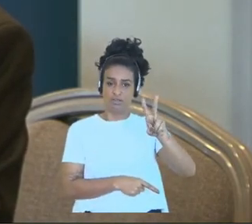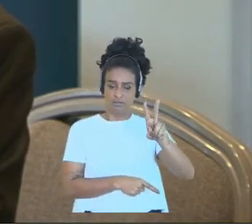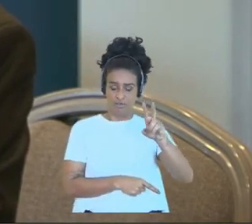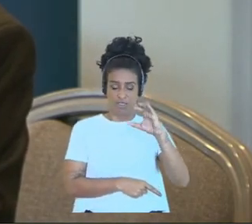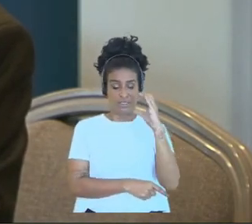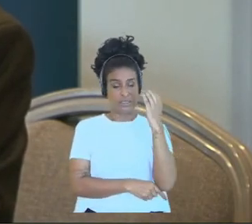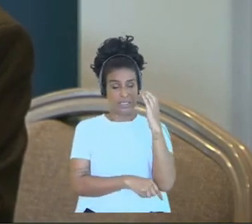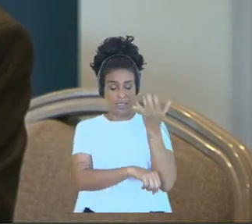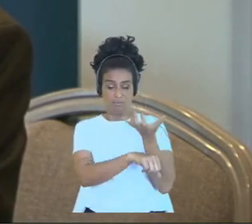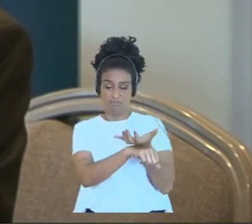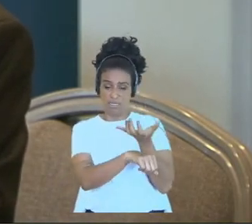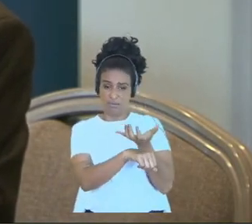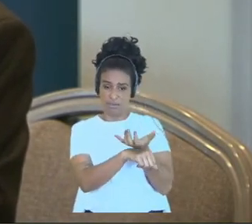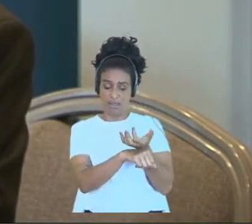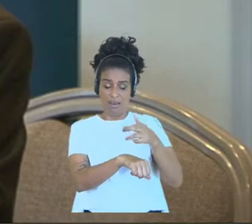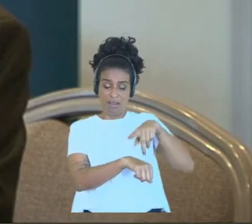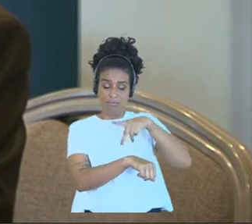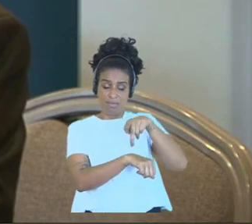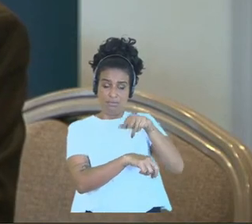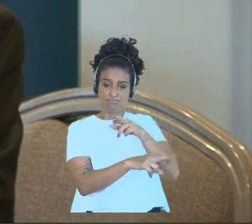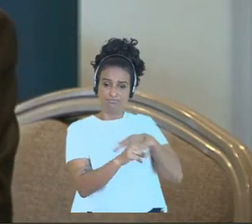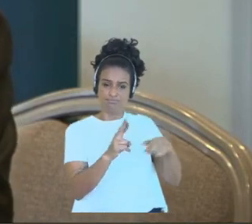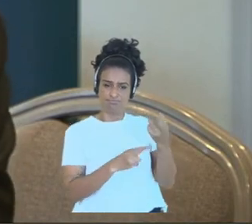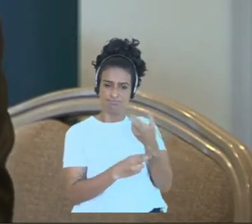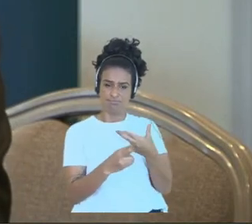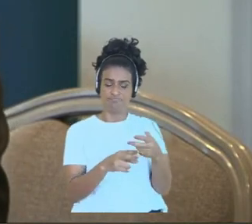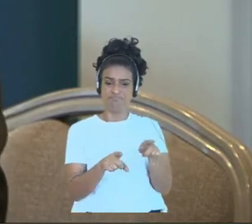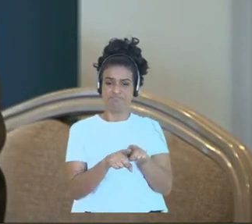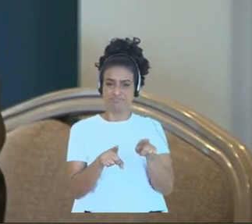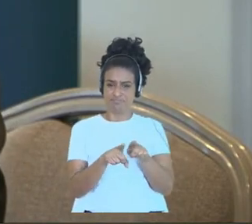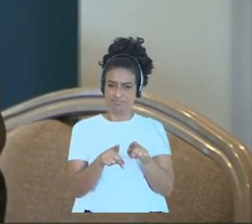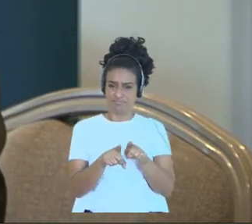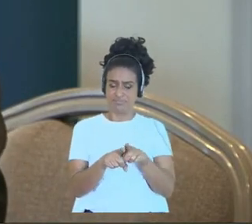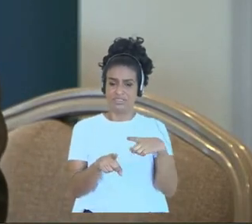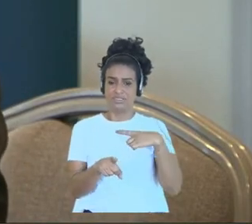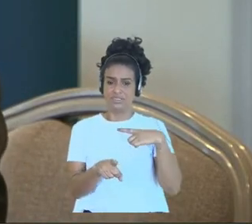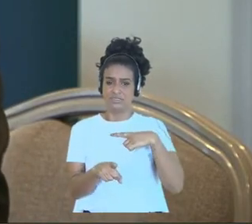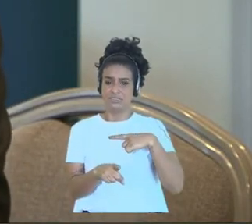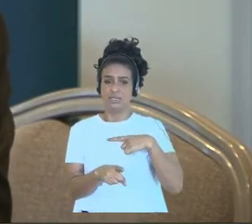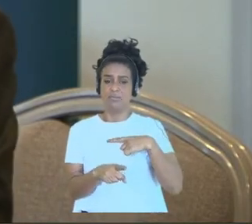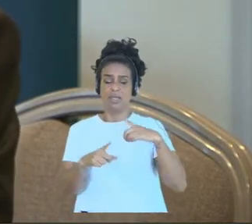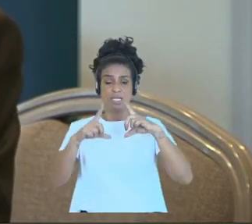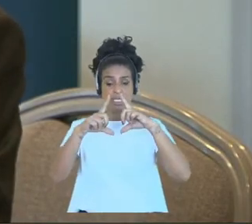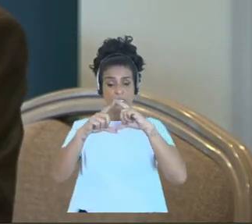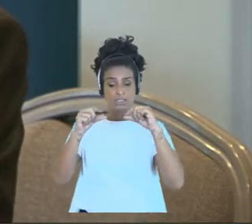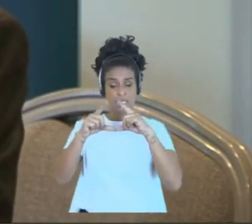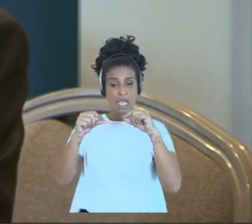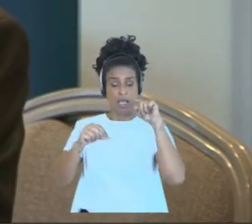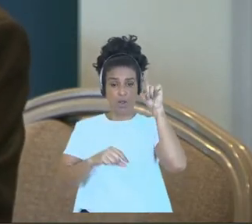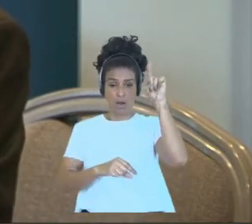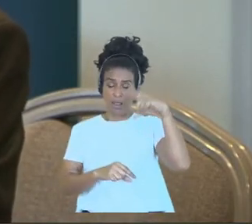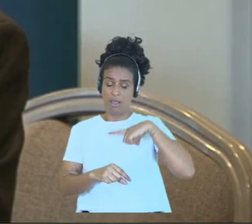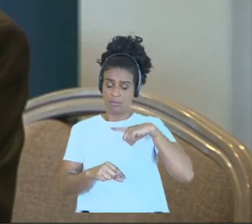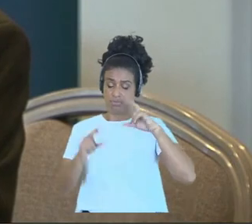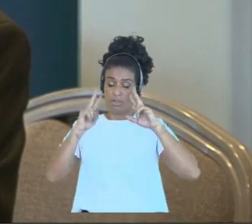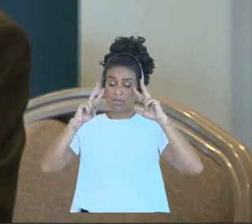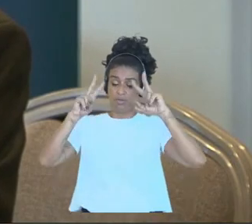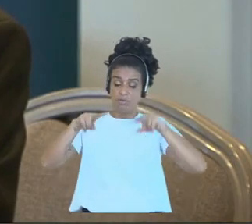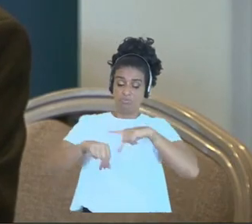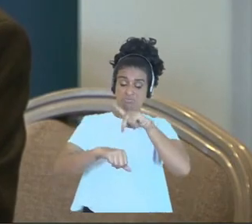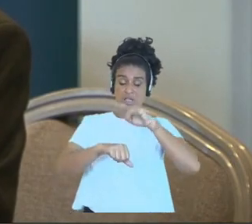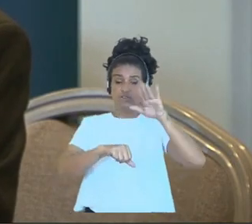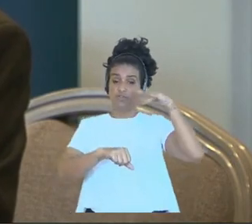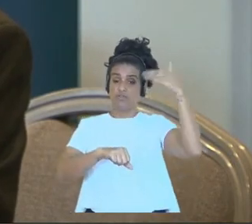política, relações internacionais. Foi também visiting fellow em Israel, tem também uma perspectiva